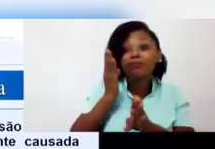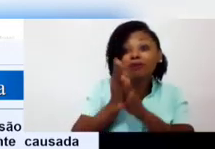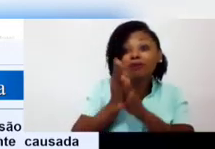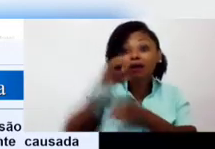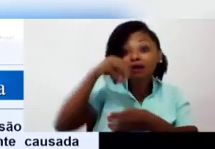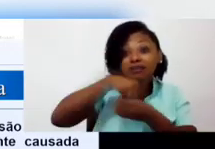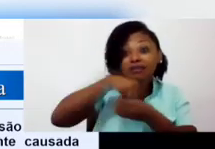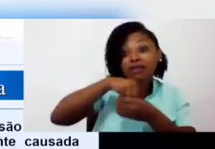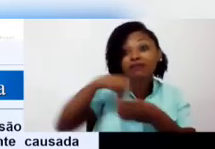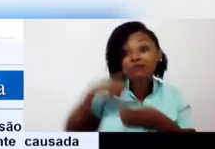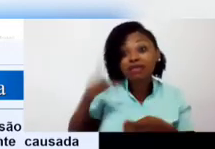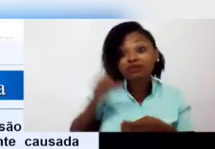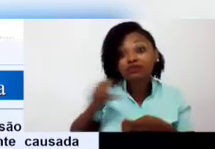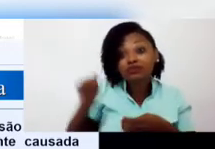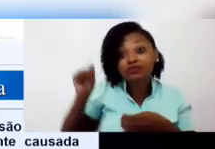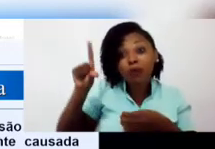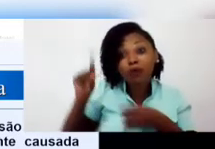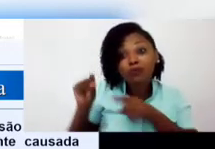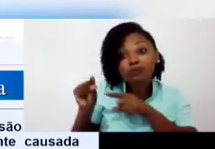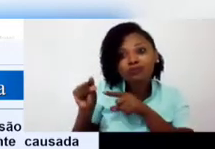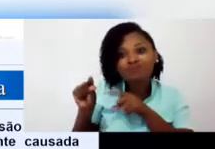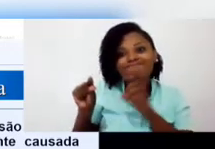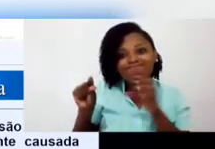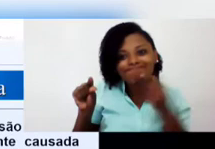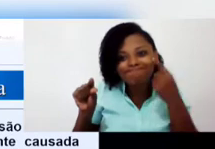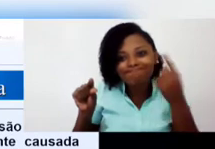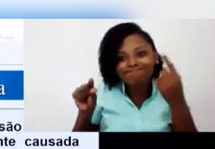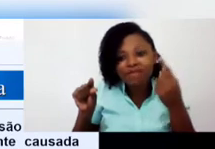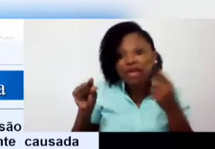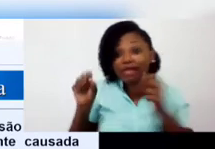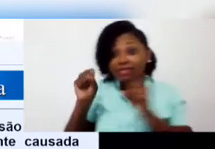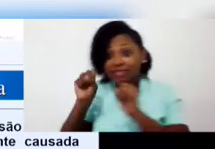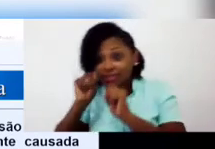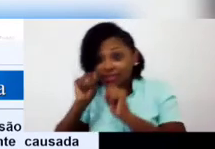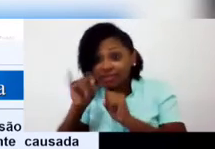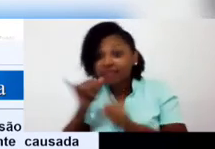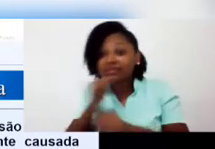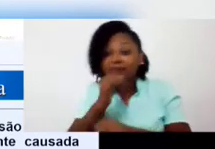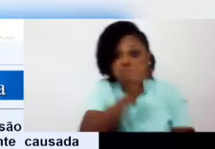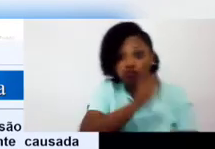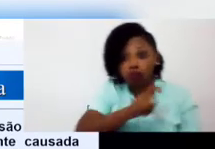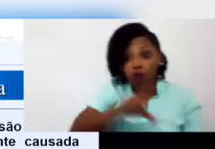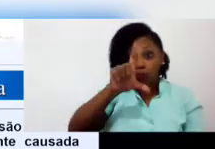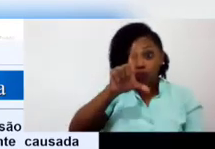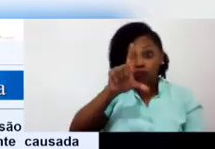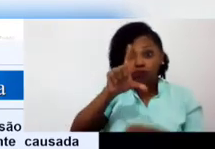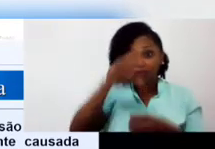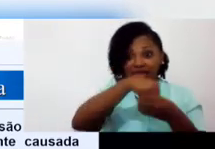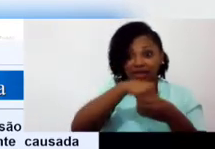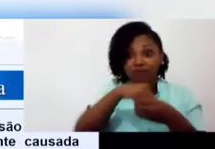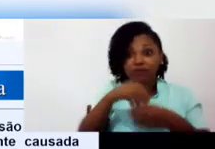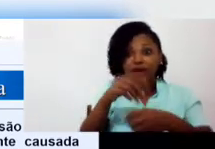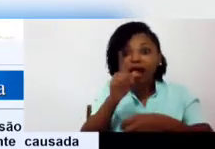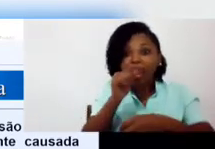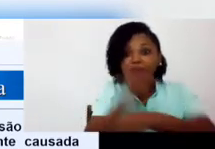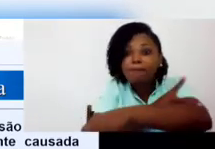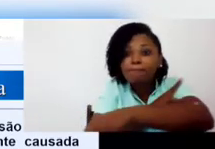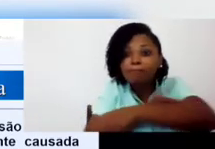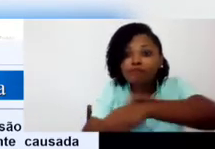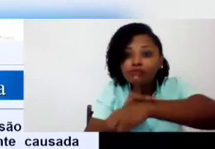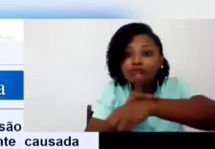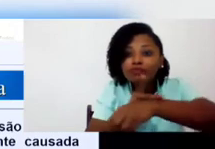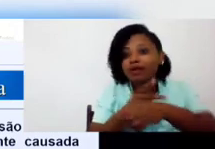baixa, ok? E se a gente comparar a pressão máxima de vapor do solvente puro em relação a uma solução, onde eu